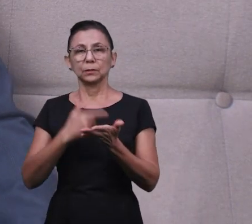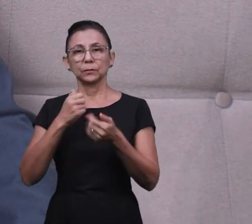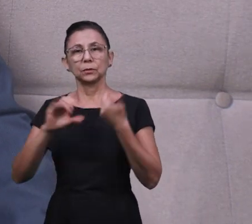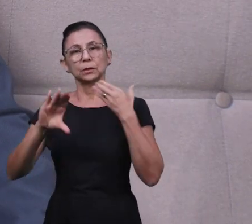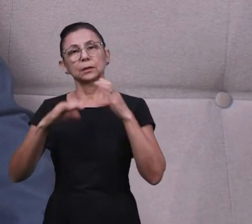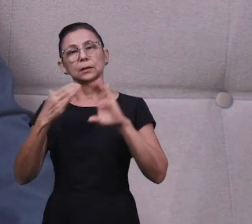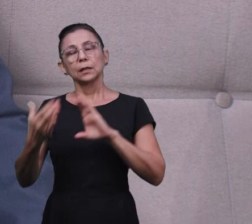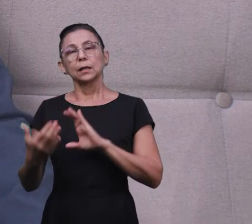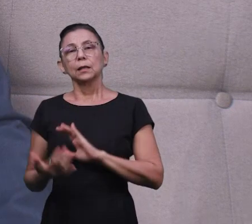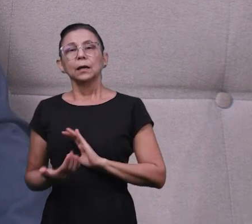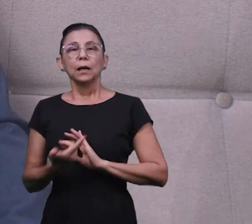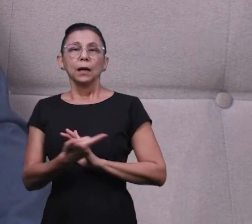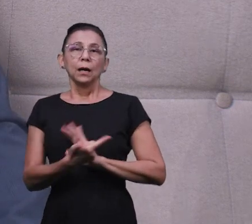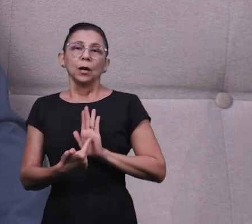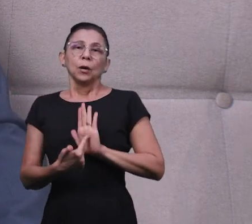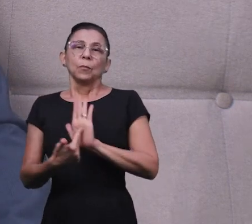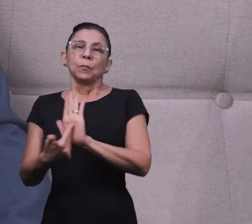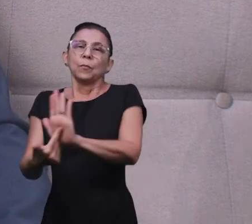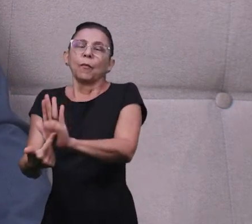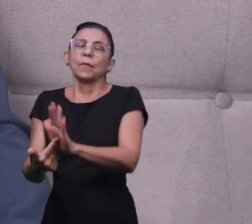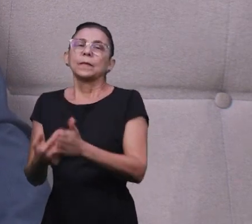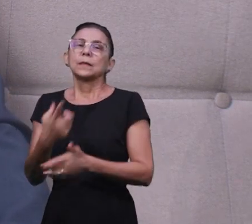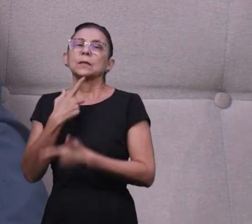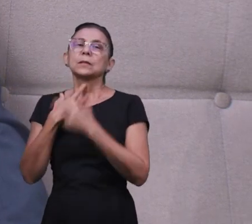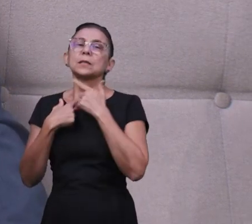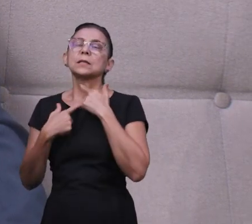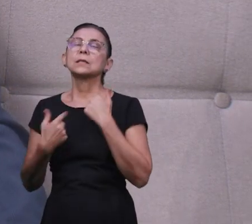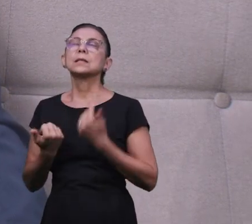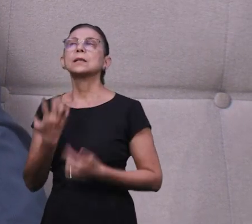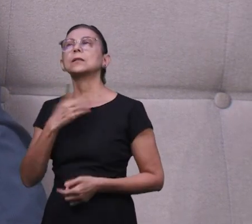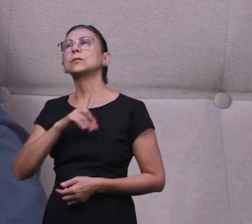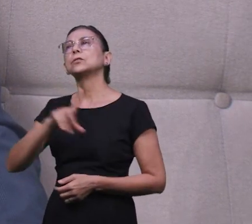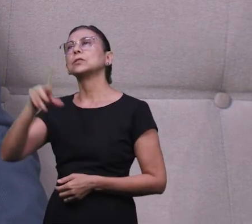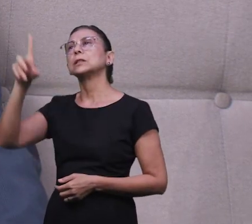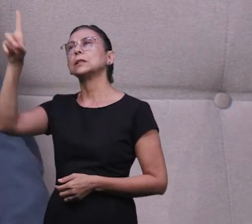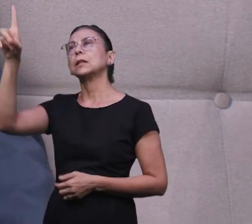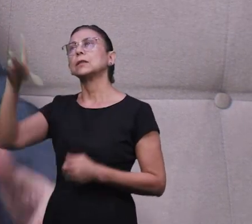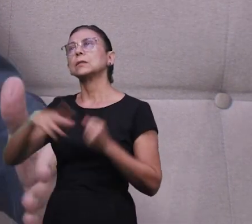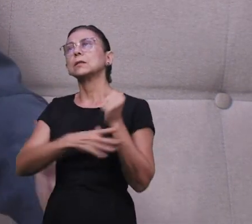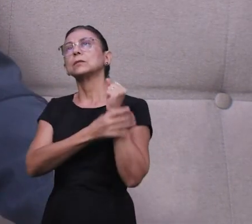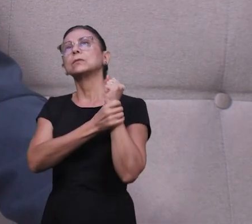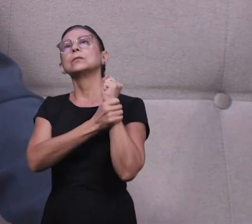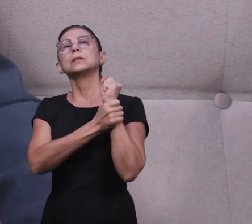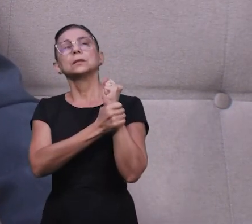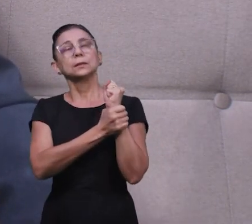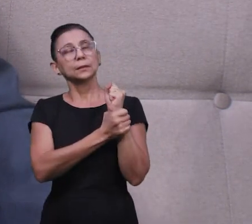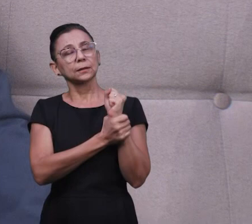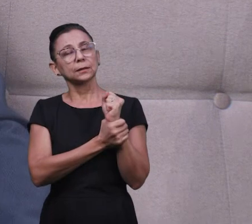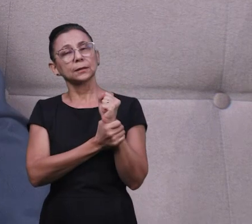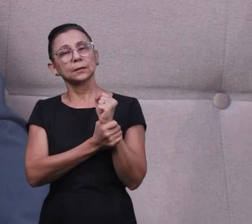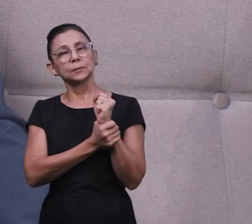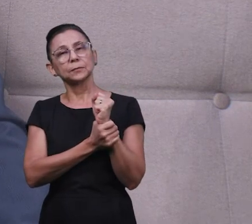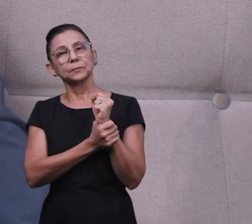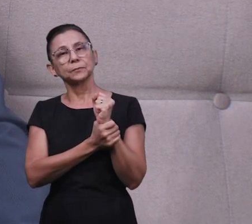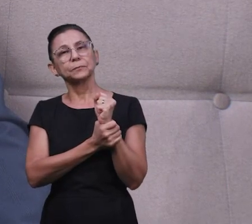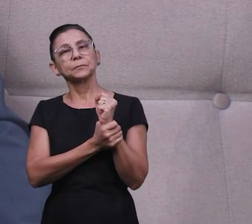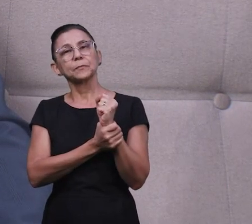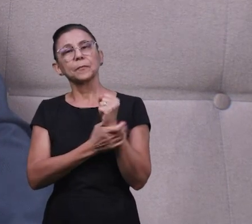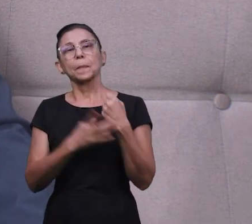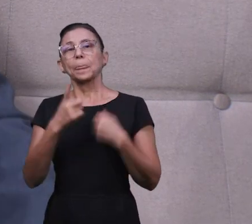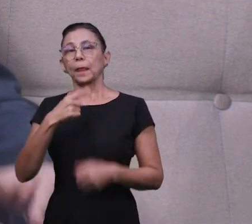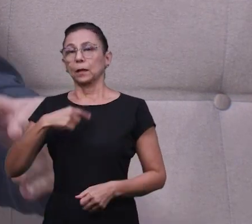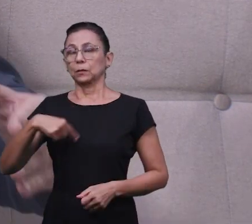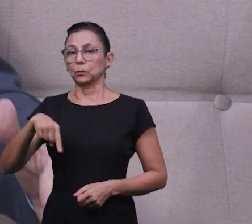expressou o desejo pela sombra do Altíssimo. Nós temos também o mesmo desejo como igreja